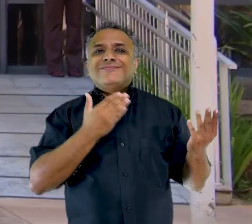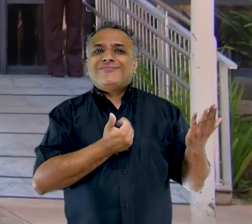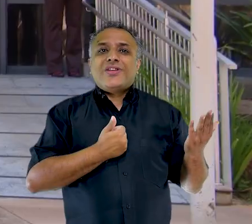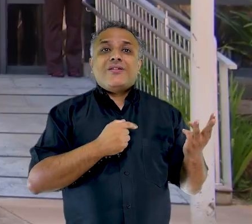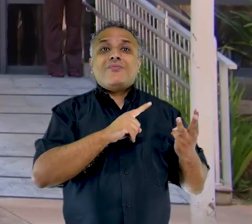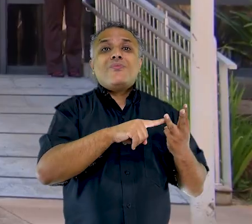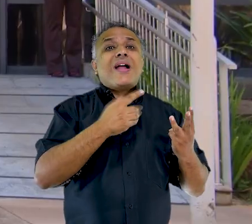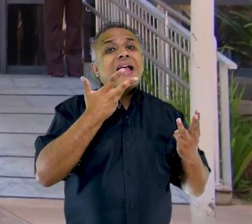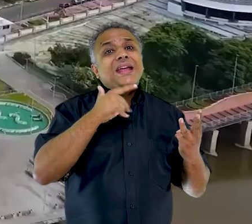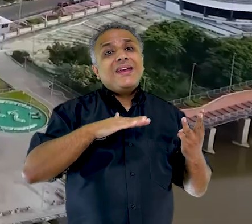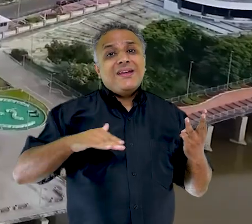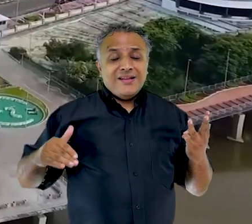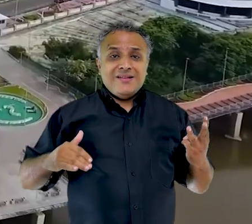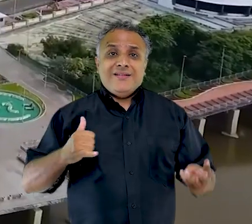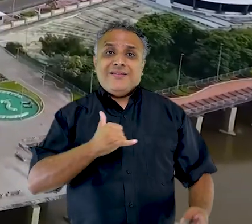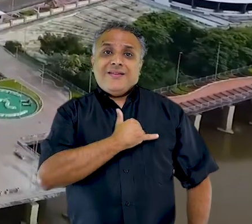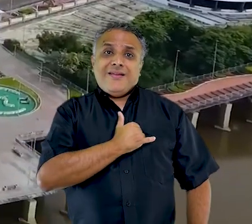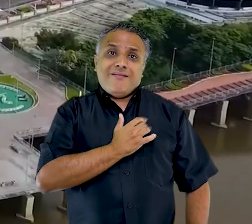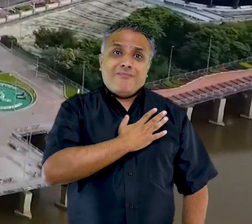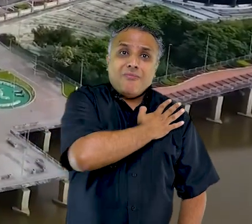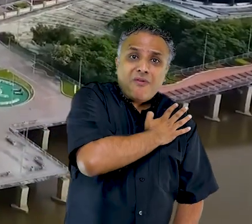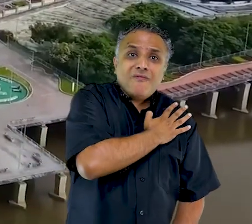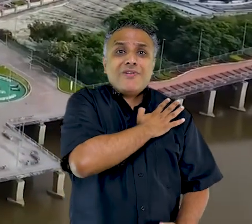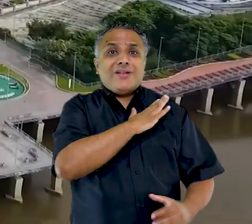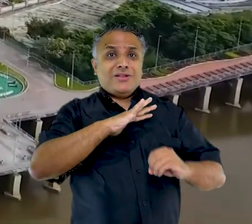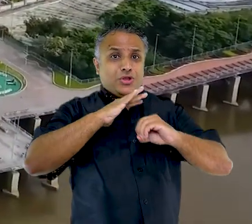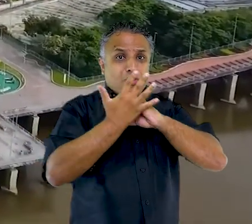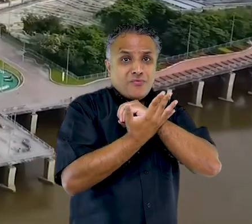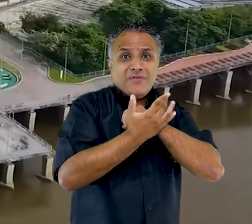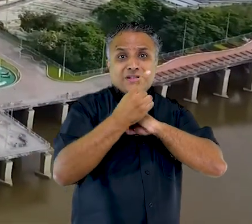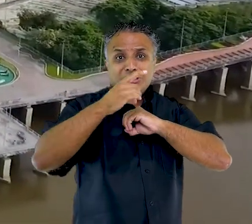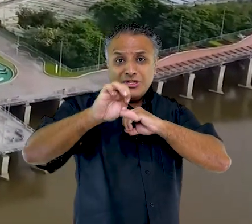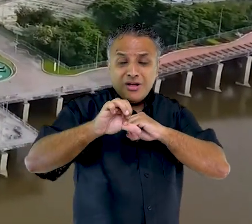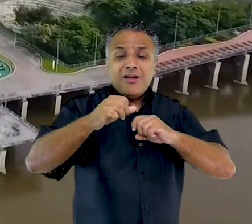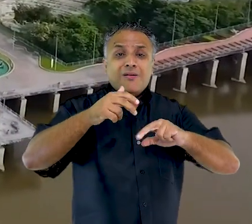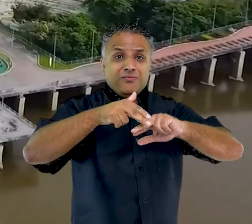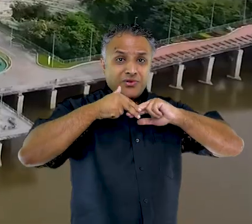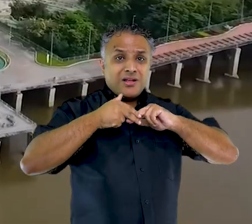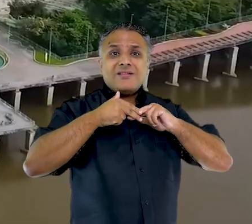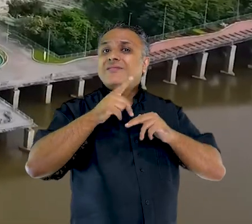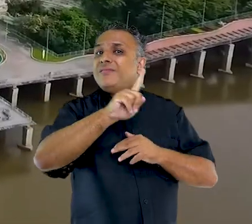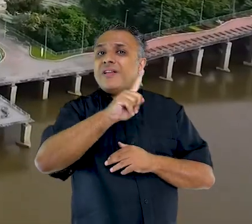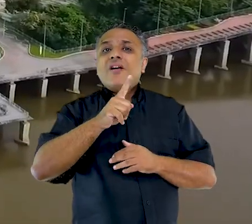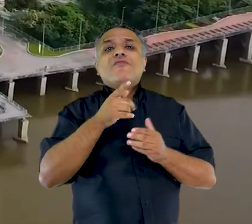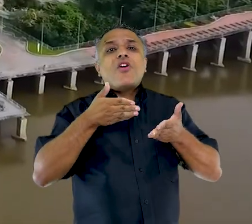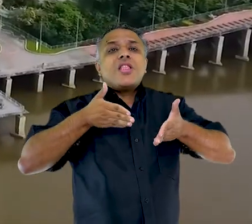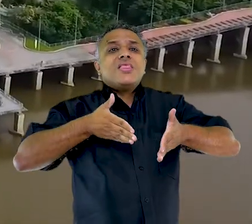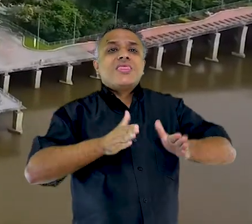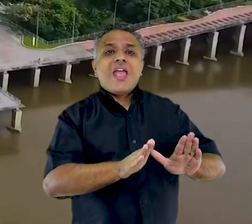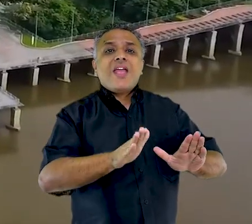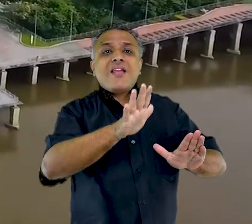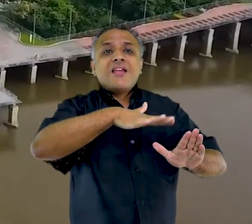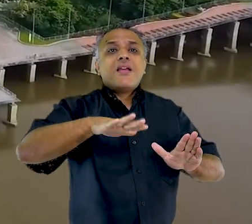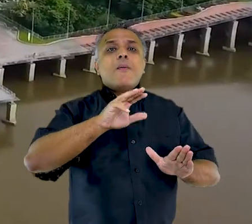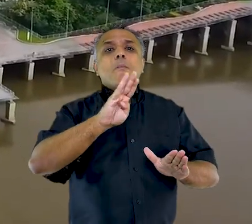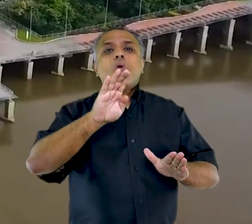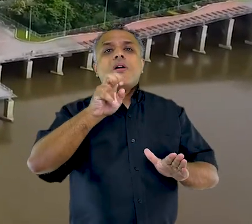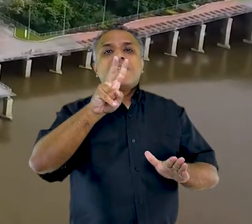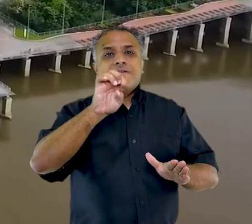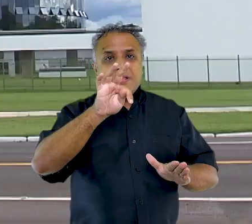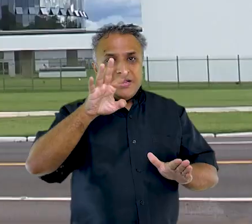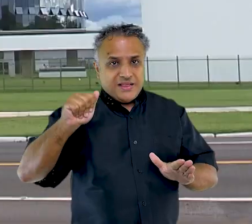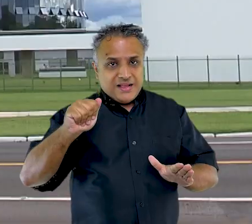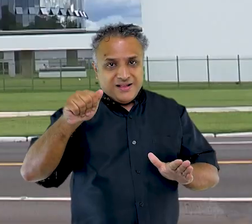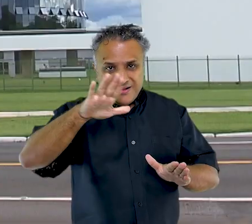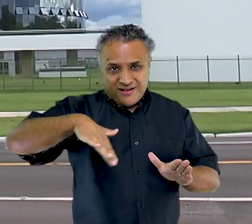criança Yanomami. Vítimas da Covid-19, por razões sanitárias, eles foram enterrados em Boa Vista, capital de